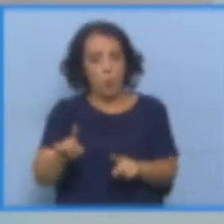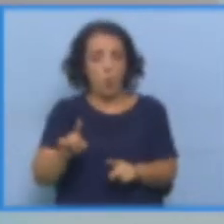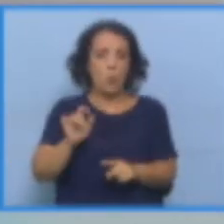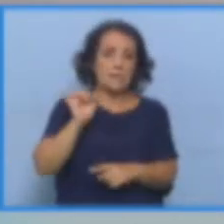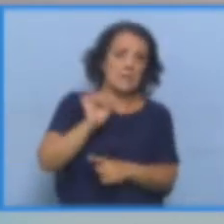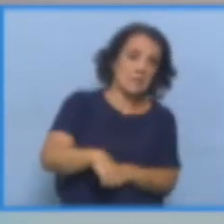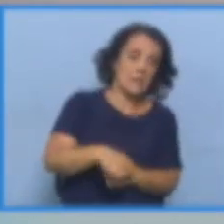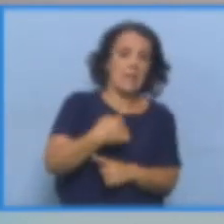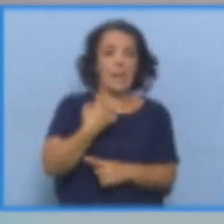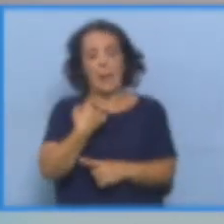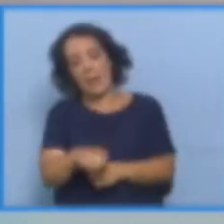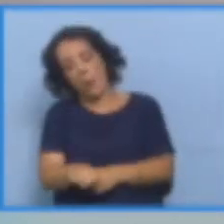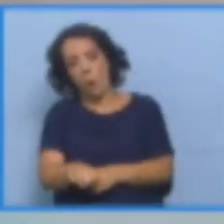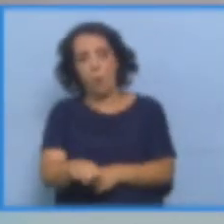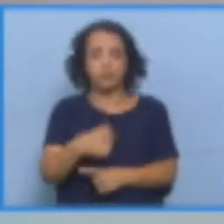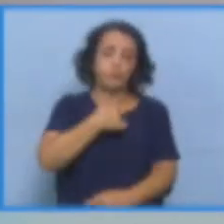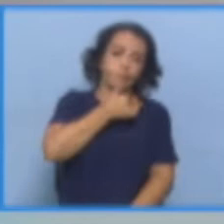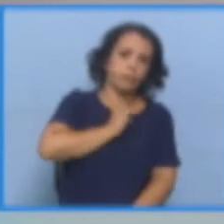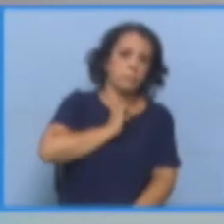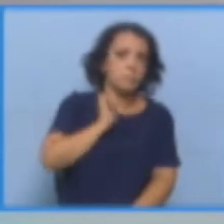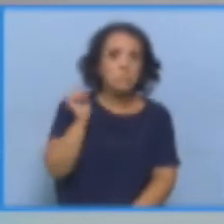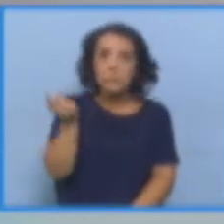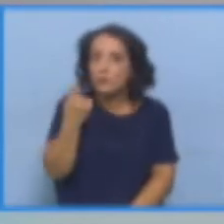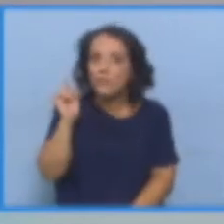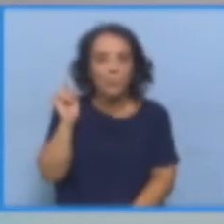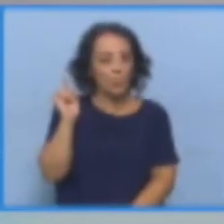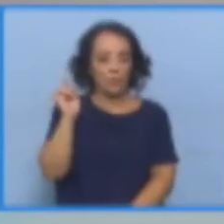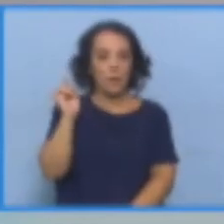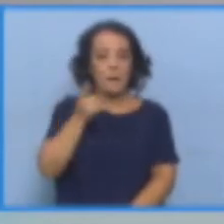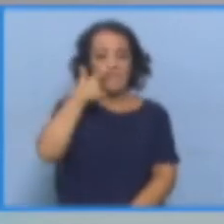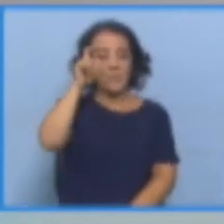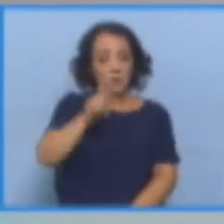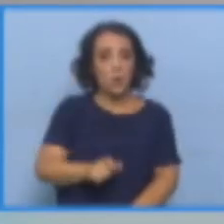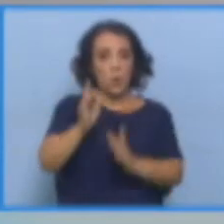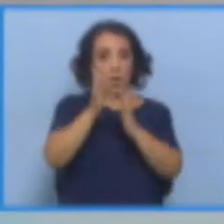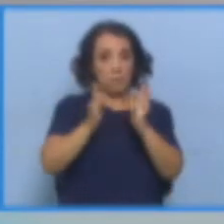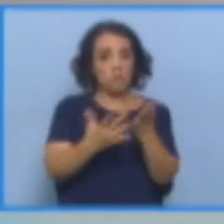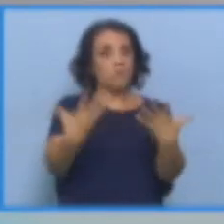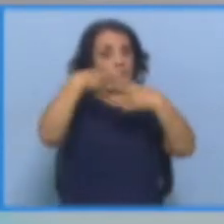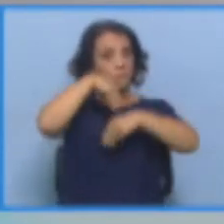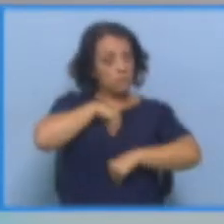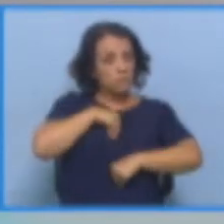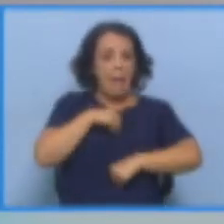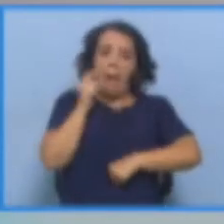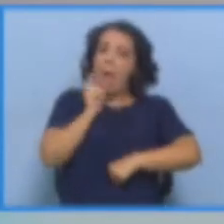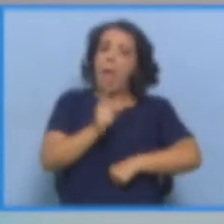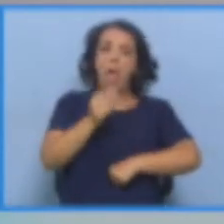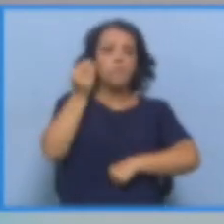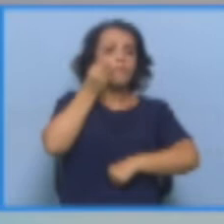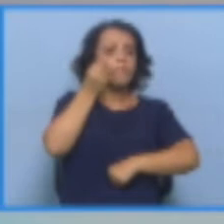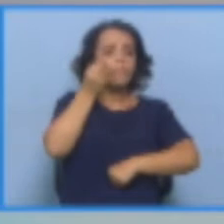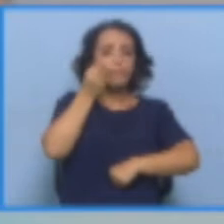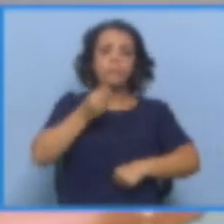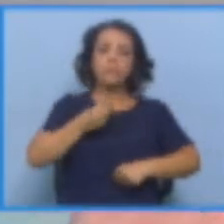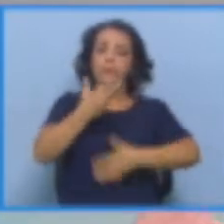Eu sou cristão na medida em que faço a missão e, portanto, para o cristão não há a possibilidade de não fazer missão. E se entendermos